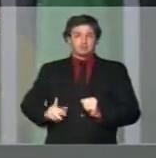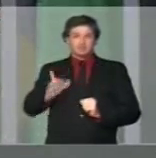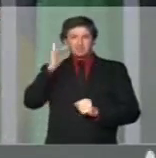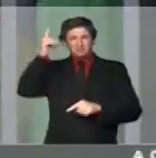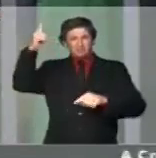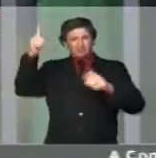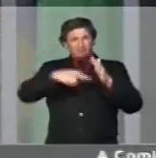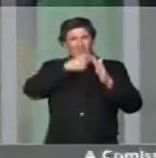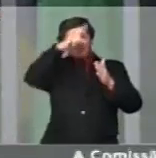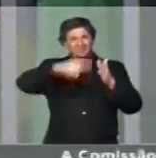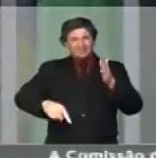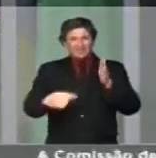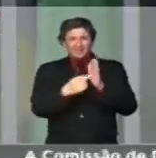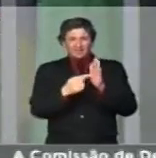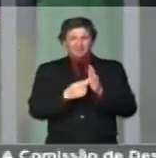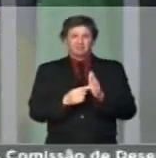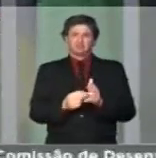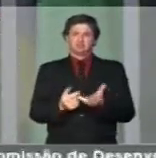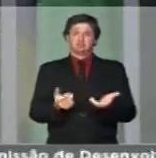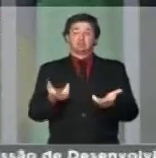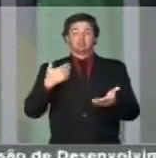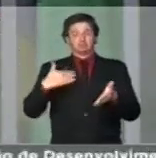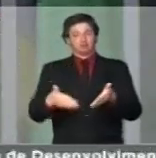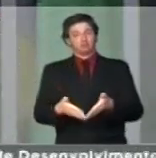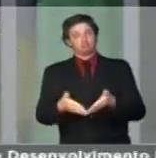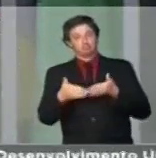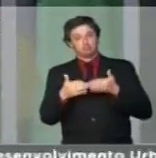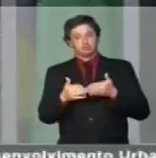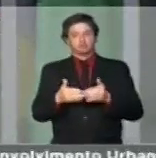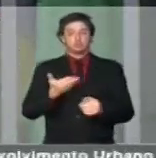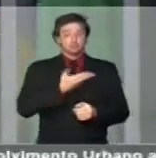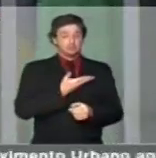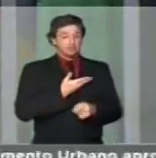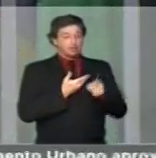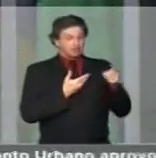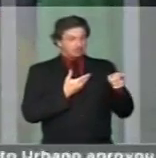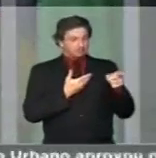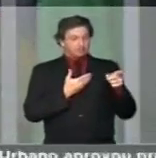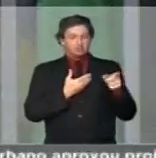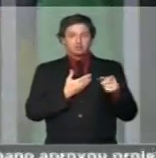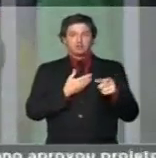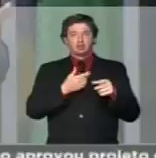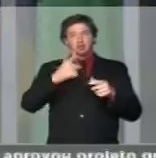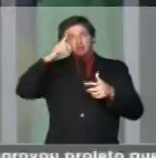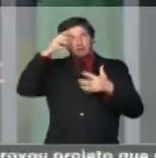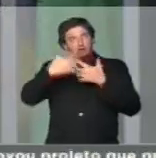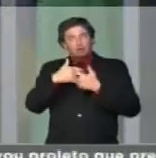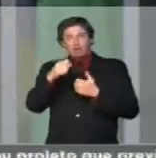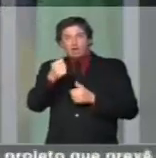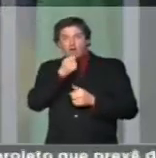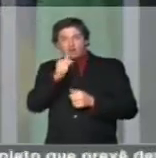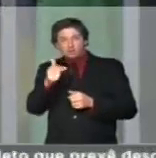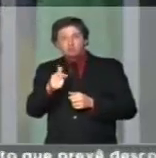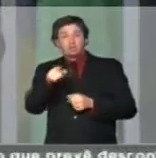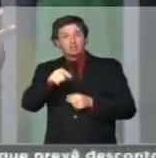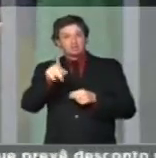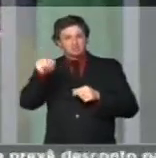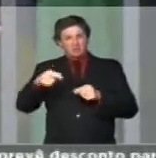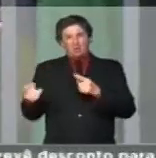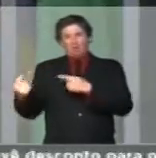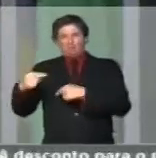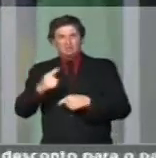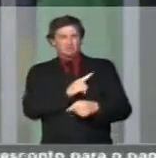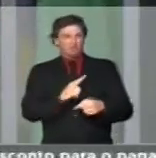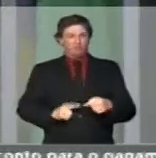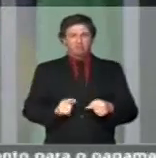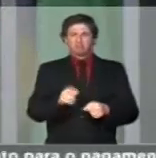Dilma vetar essa matéria. Portanto, eu faço um apelo àqueles colegas que não pararam, às vezes, para refletir. Isso não é matéria de oposição ou